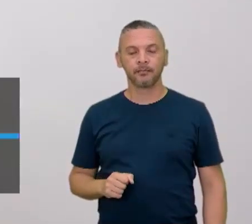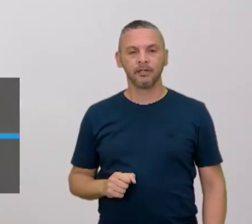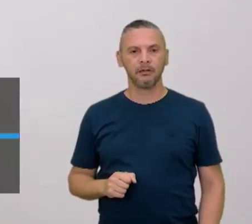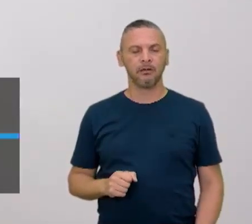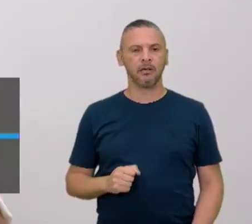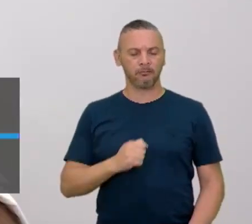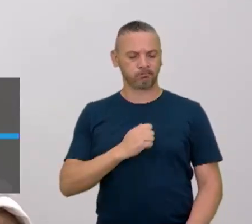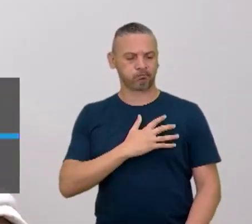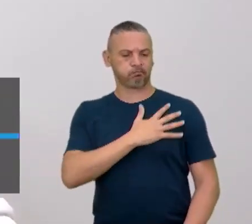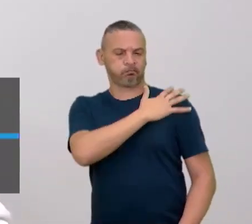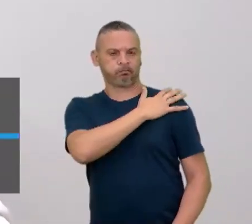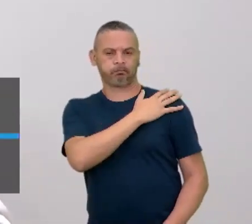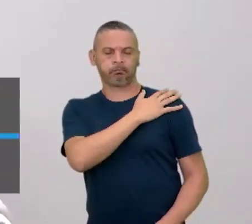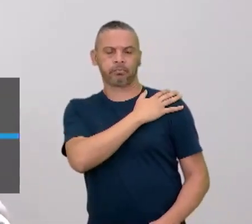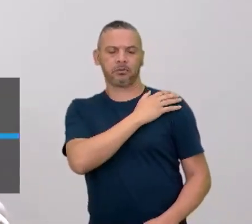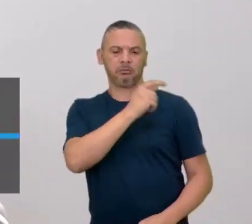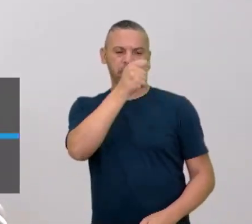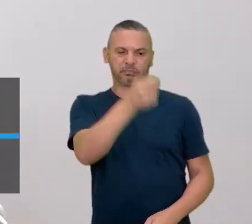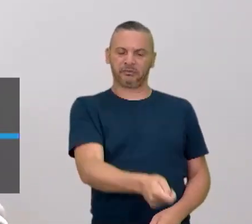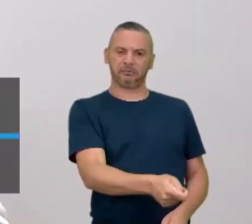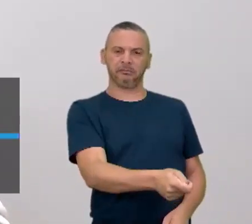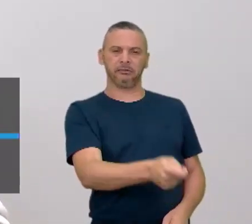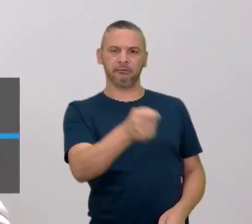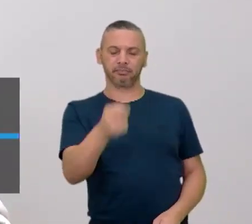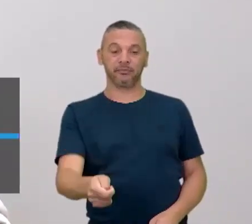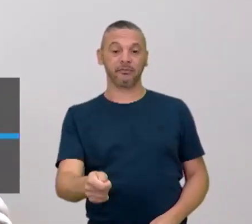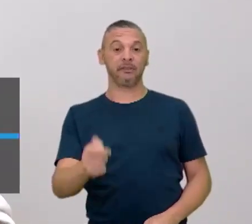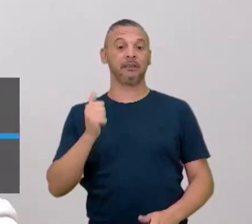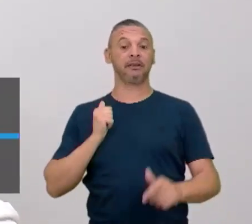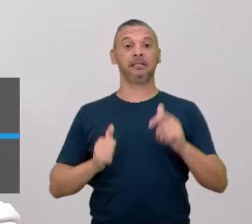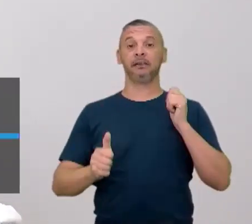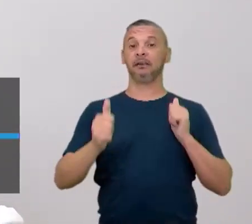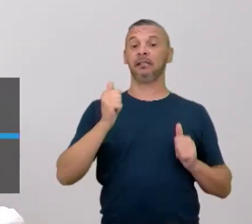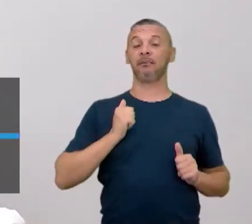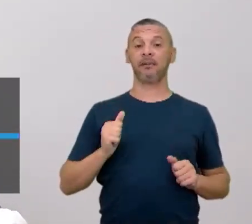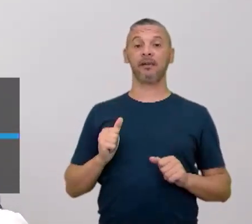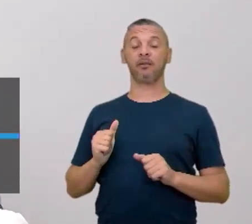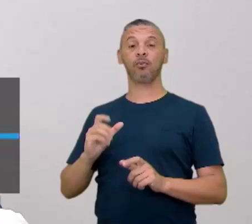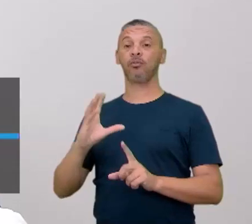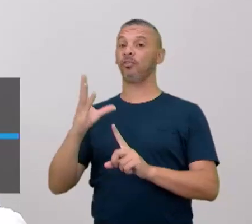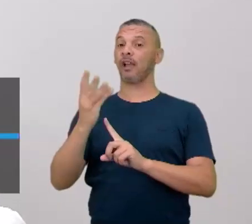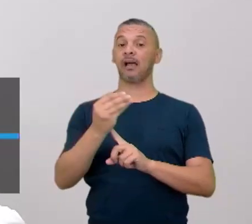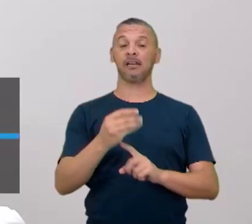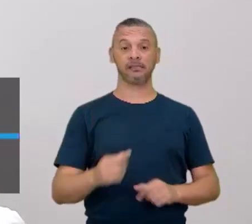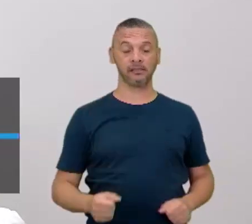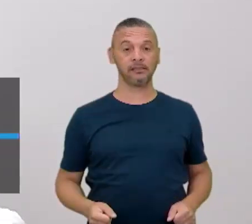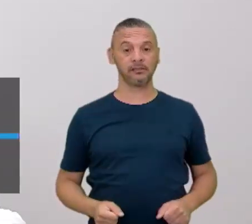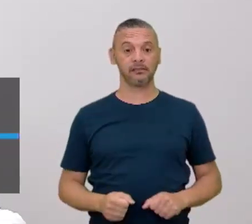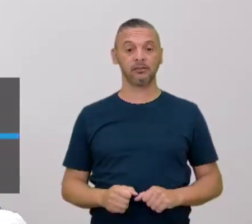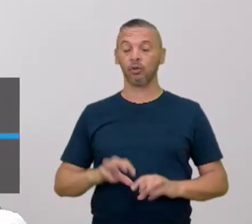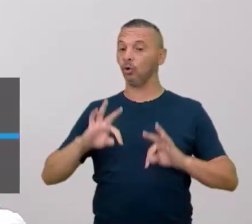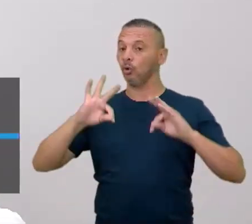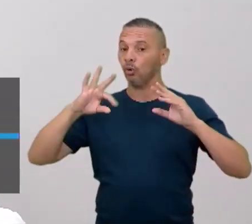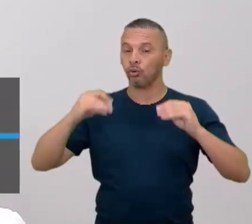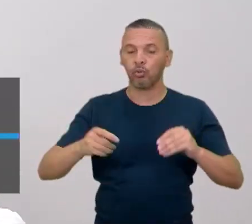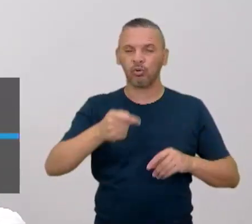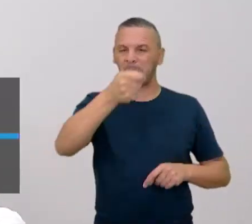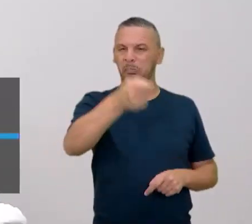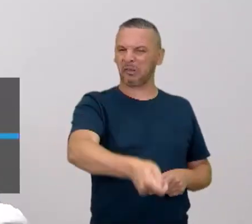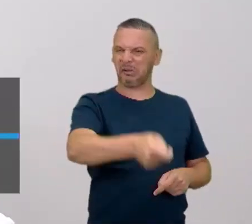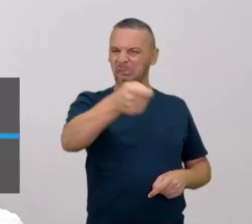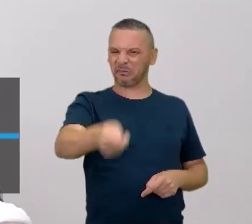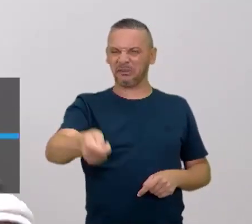ditadores e tiranos têm medo de artistas. Sim. Todos os regimes de exceção e todos os regimes